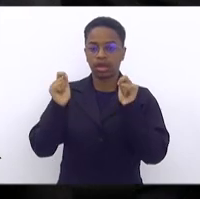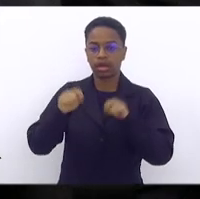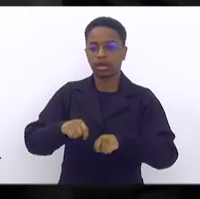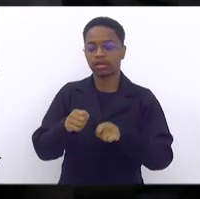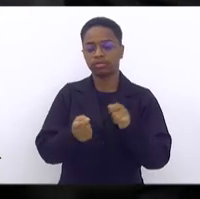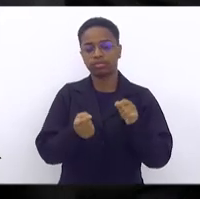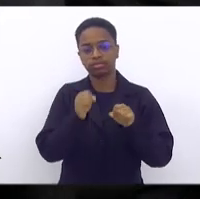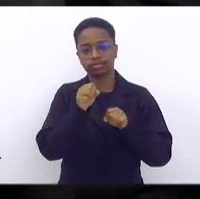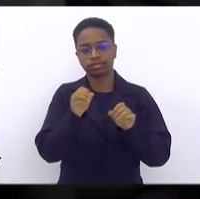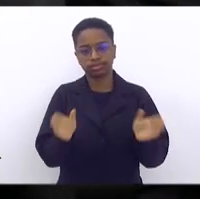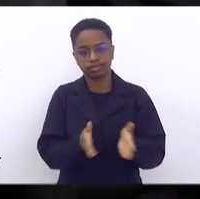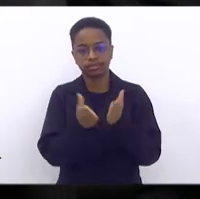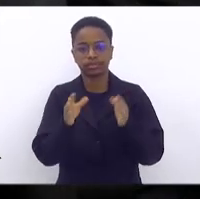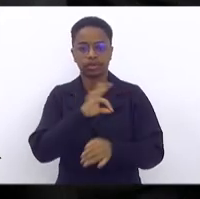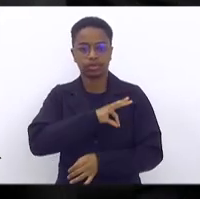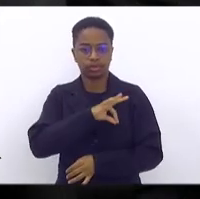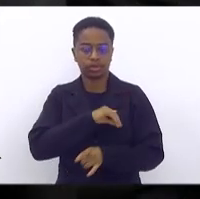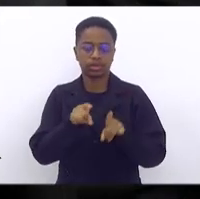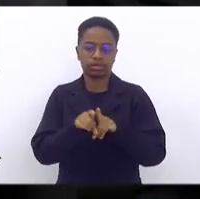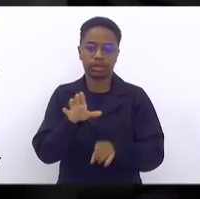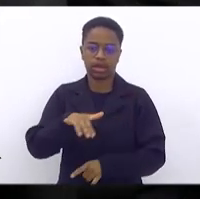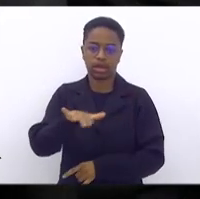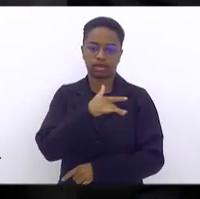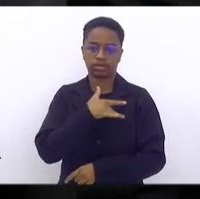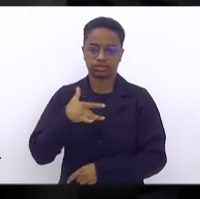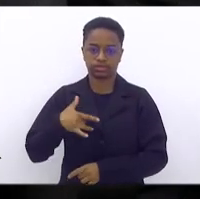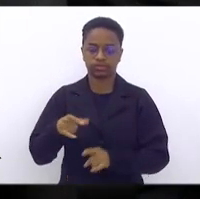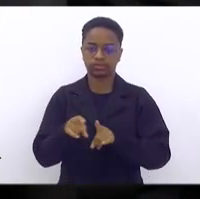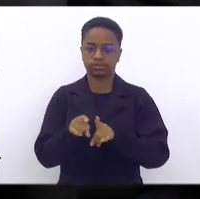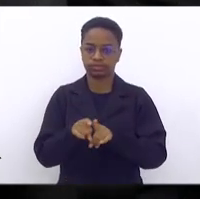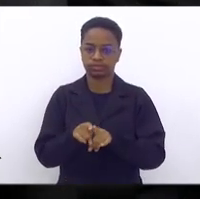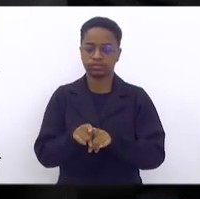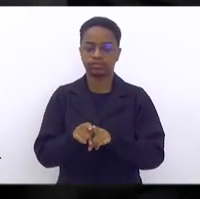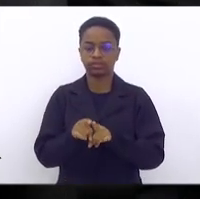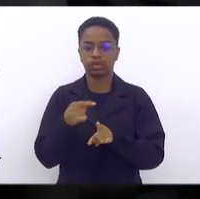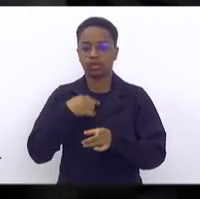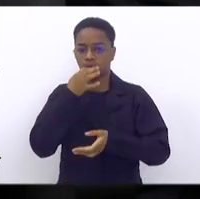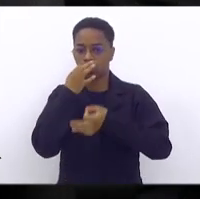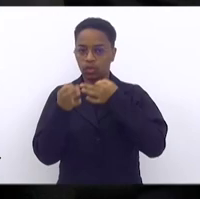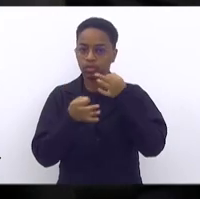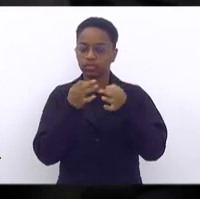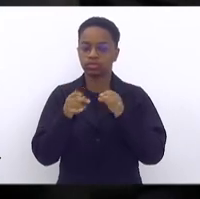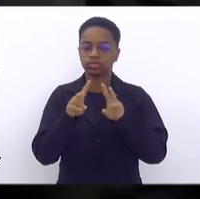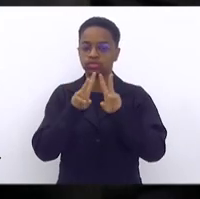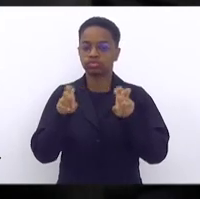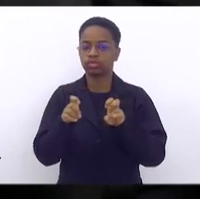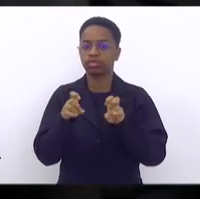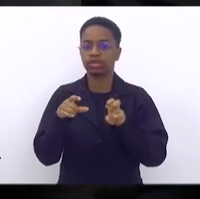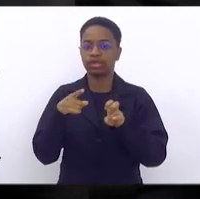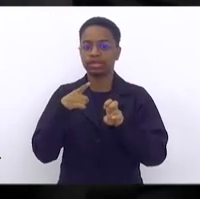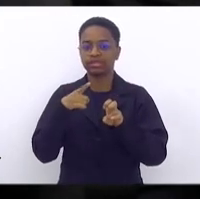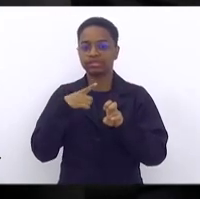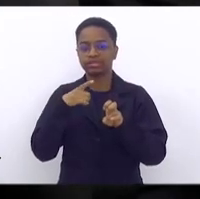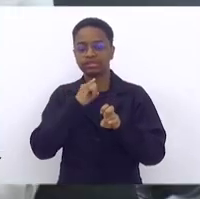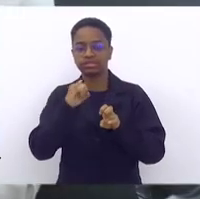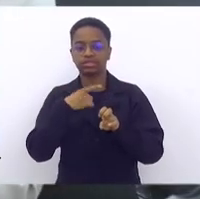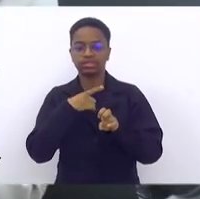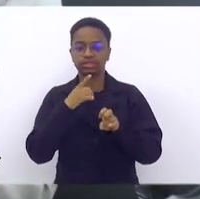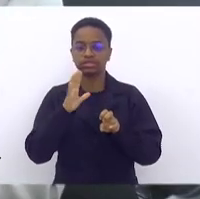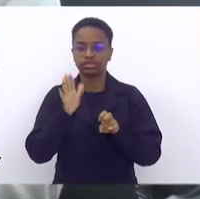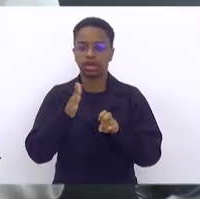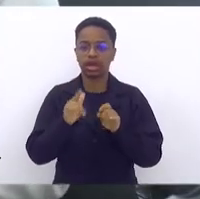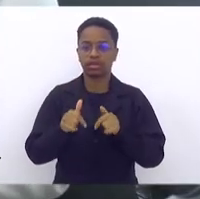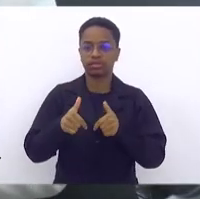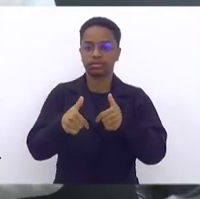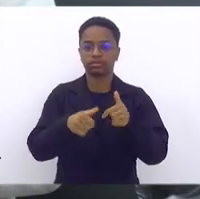da polícia e também da rede de saúde. E essa parte que eu comentei sobre antecedentes criminais, né, das mulheres em geral poderem conhecer